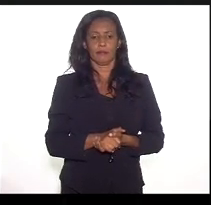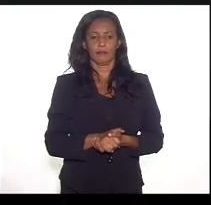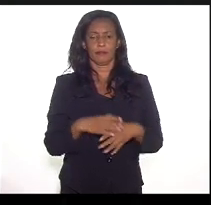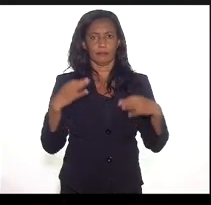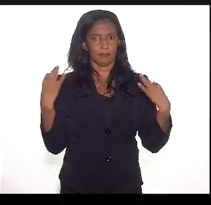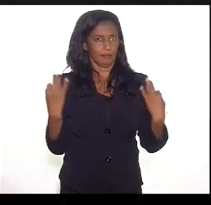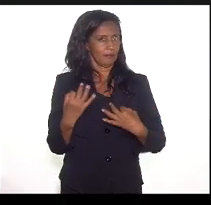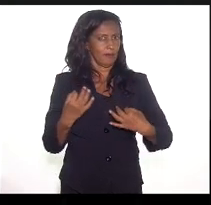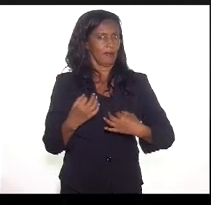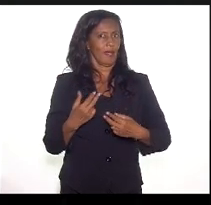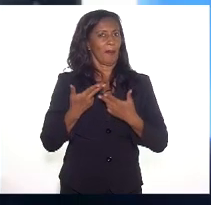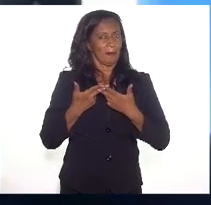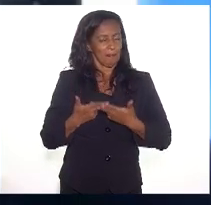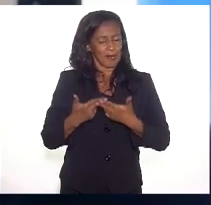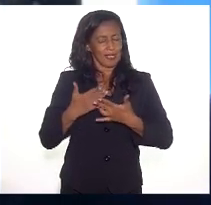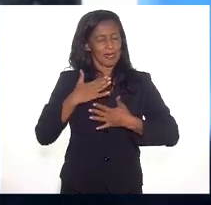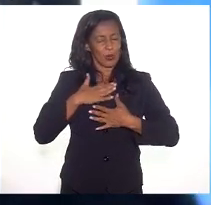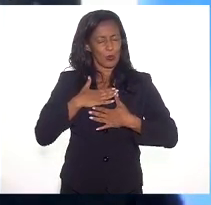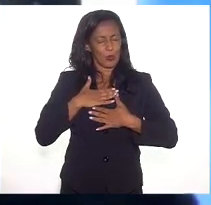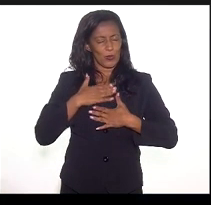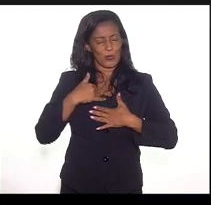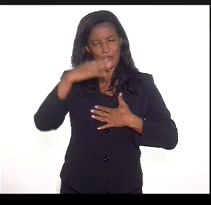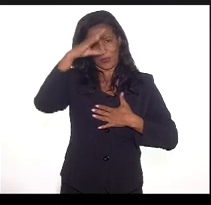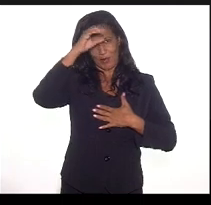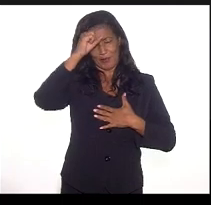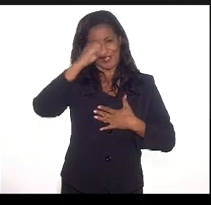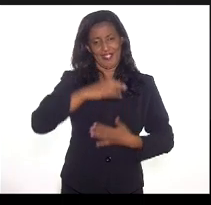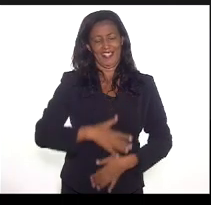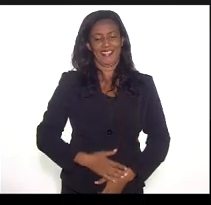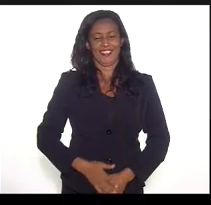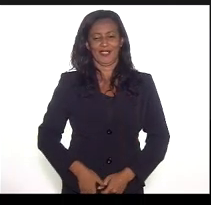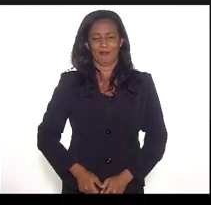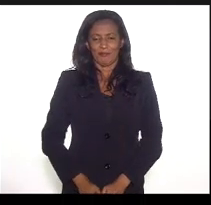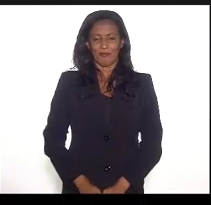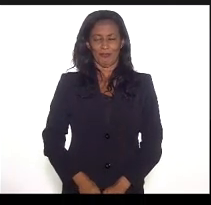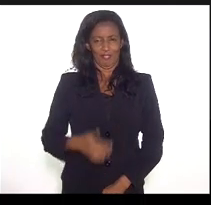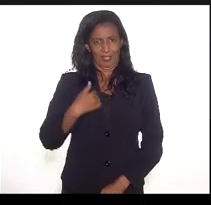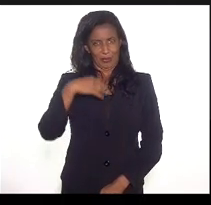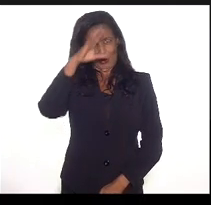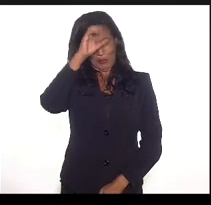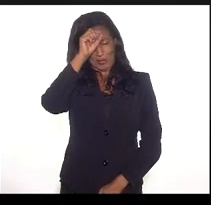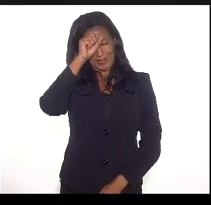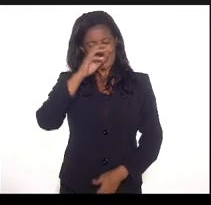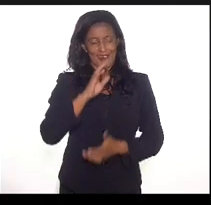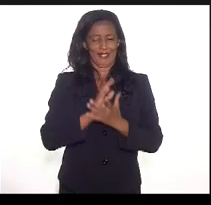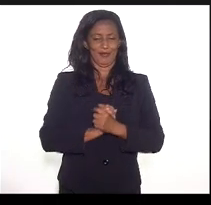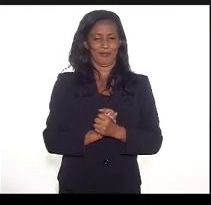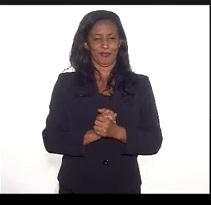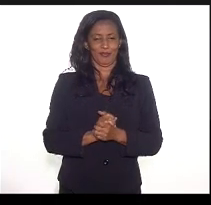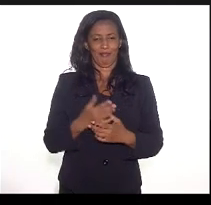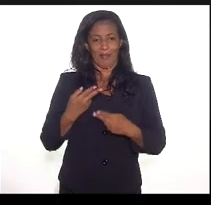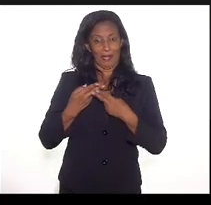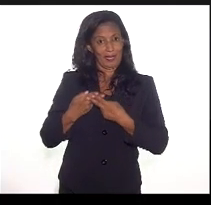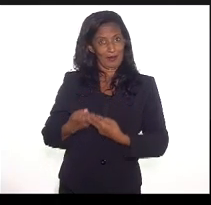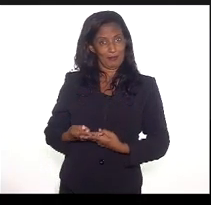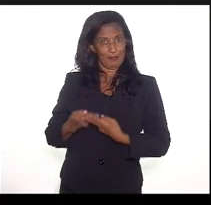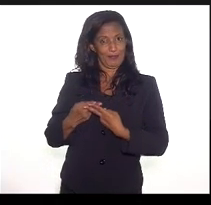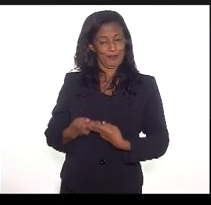tenha paciência comigo, que eu vou aprendendo. Eu tenho todas, senhor presidente. Falando, eu vou aprendendo, tá? É que